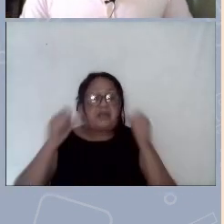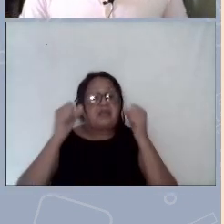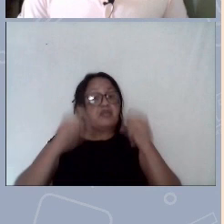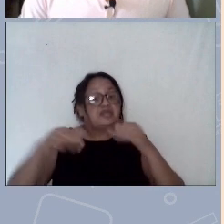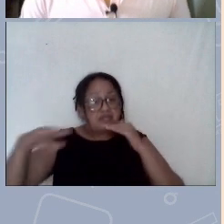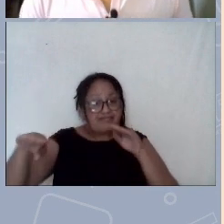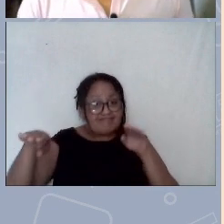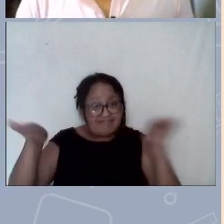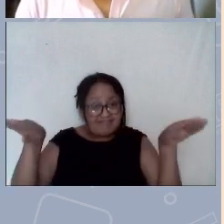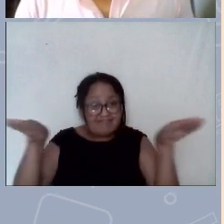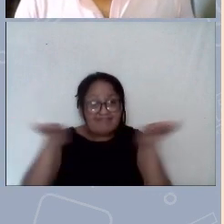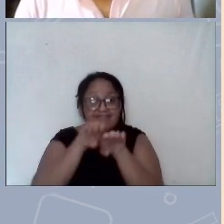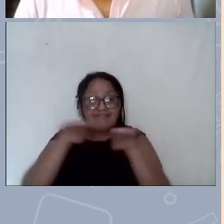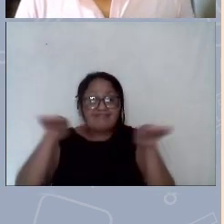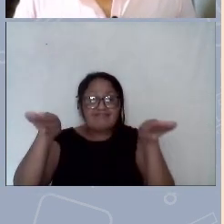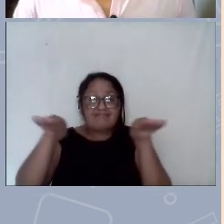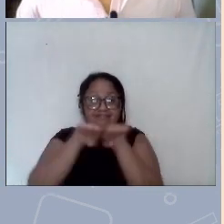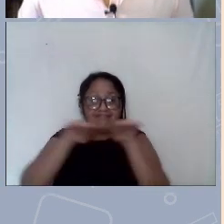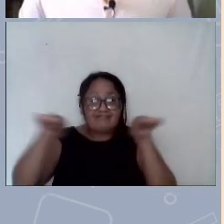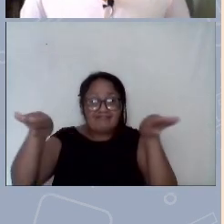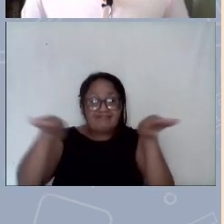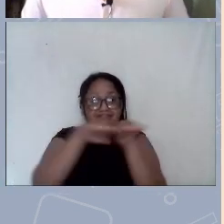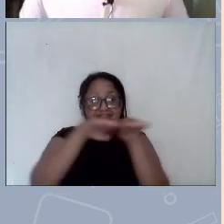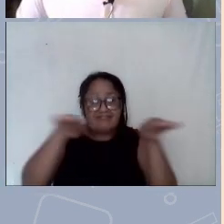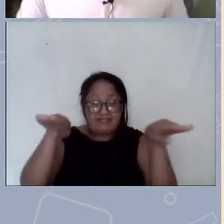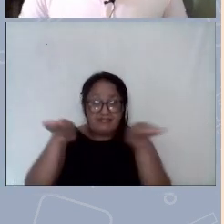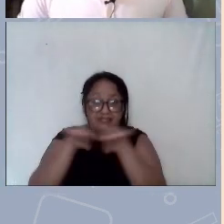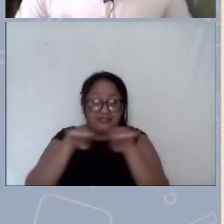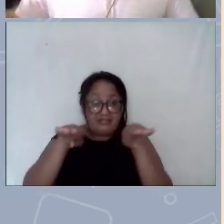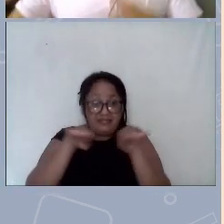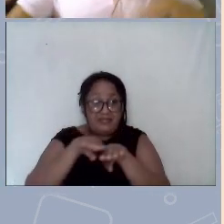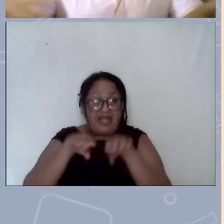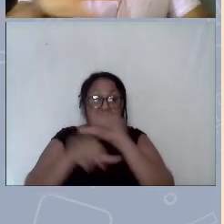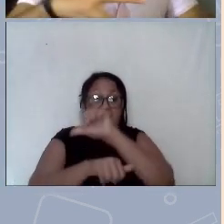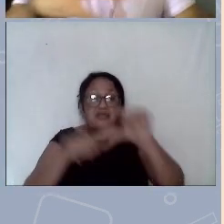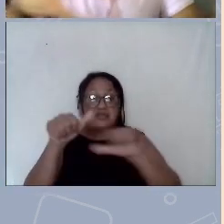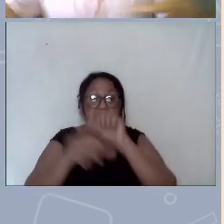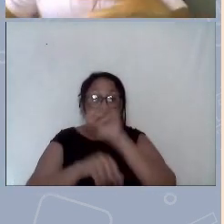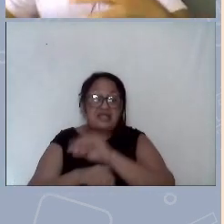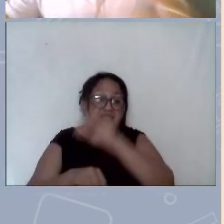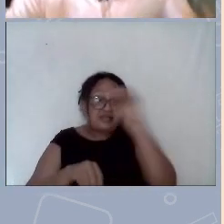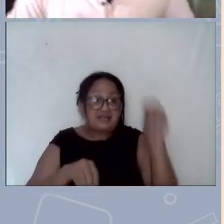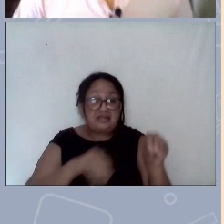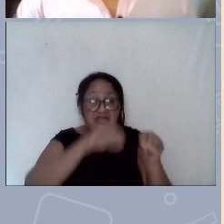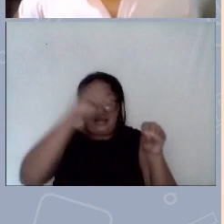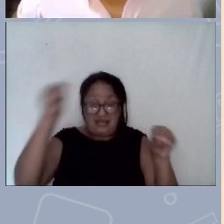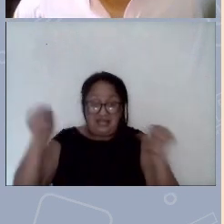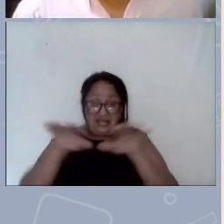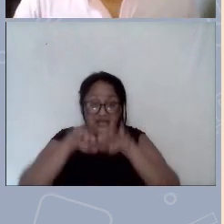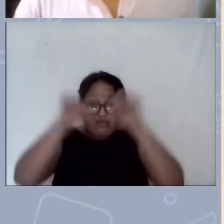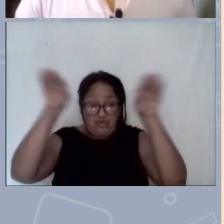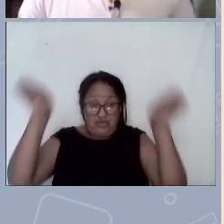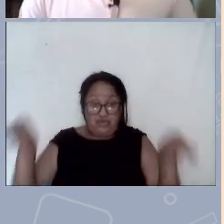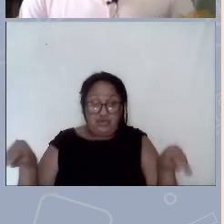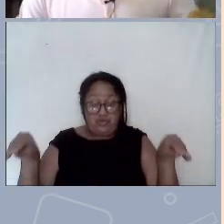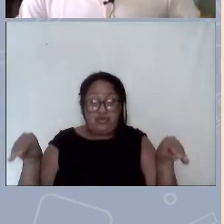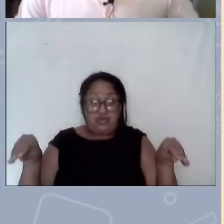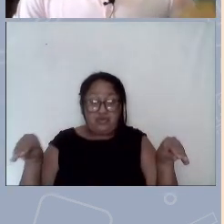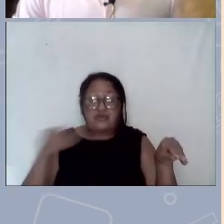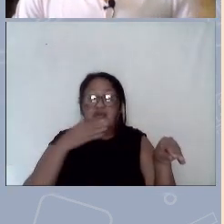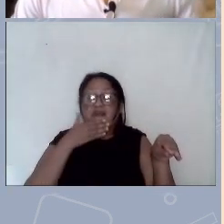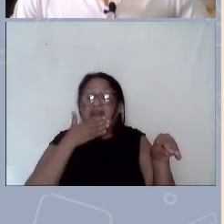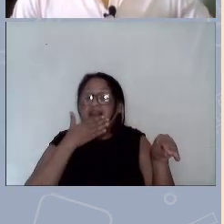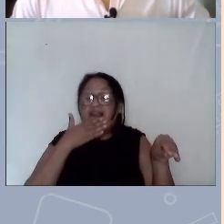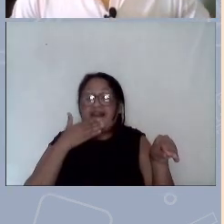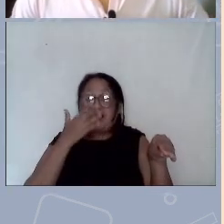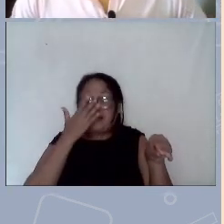umas contra as outras a migração dos continentes ou seja a locomoção dos continentes é uma